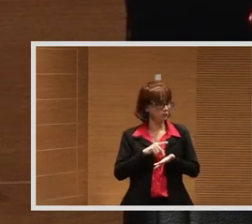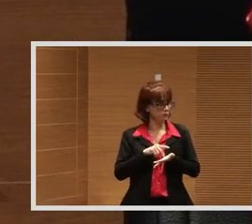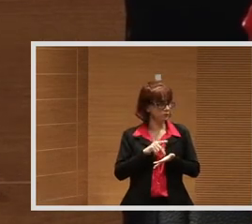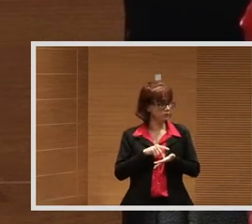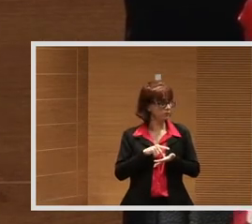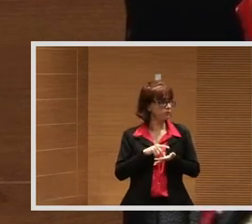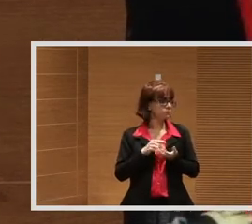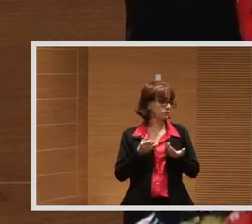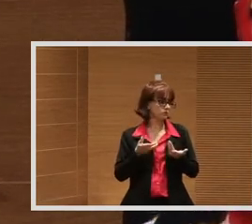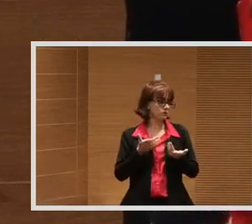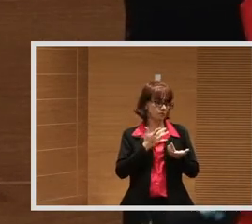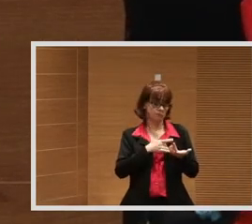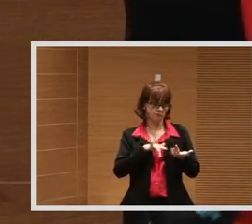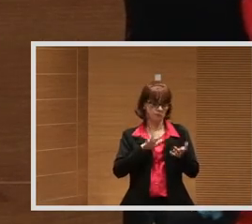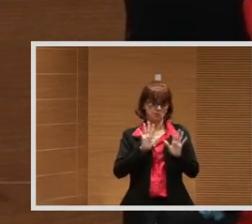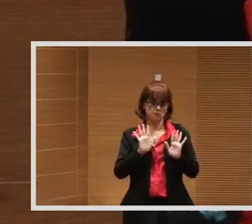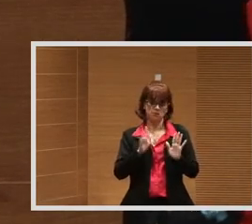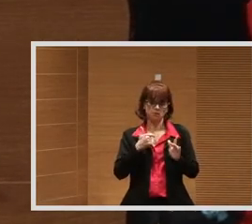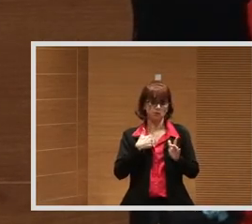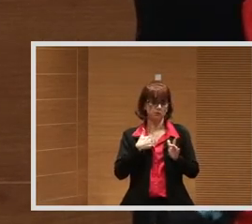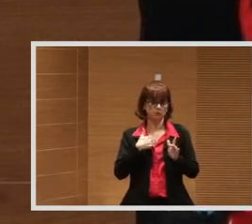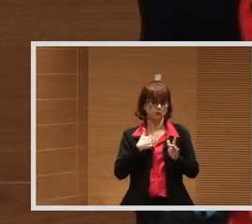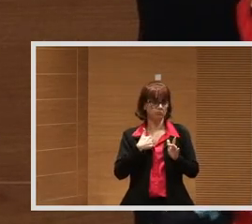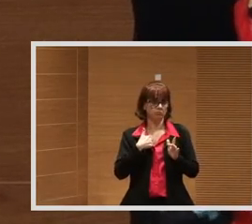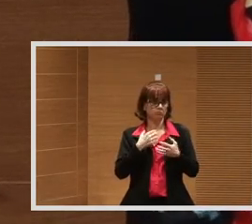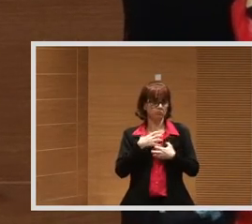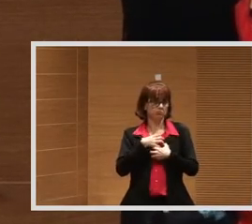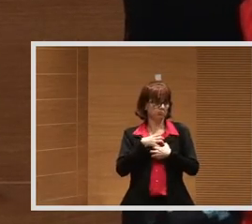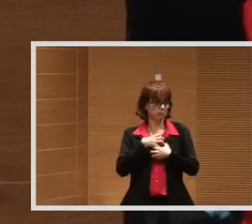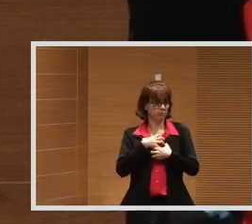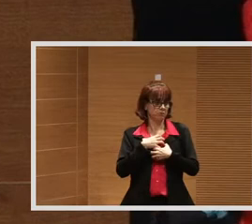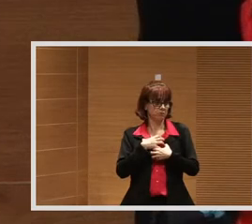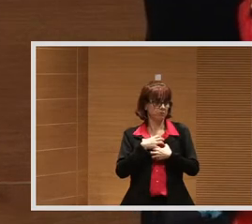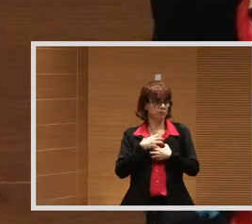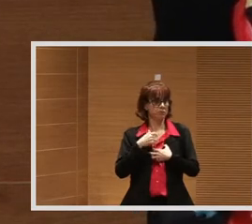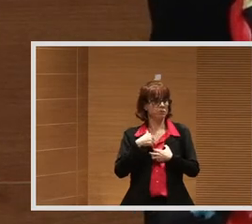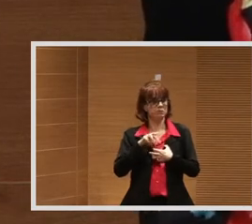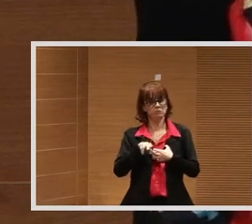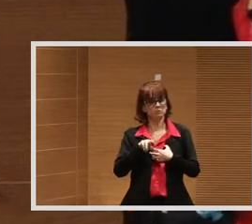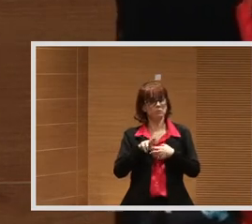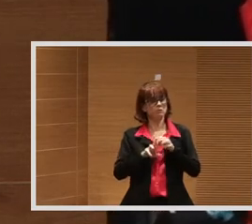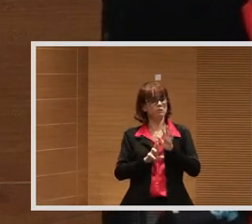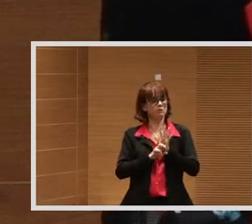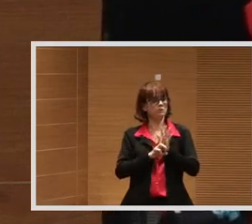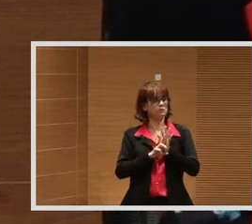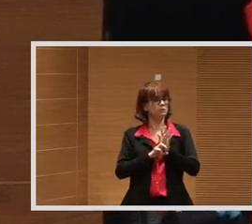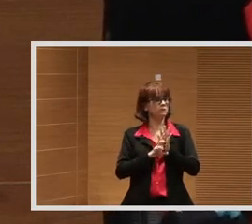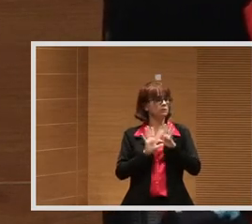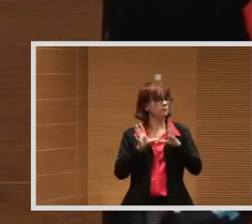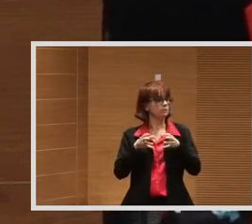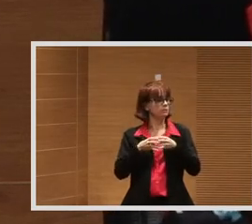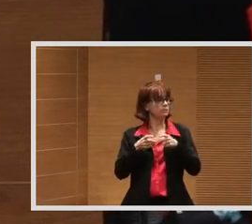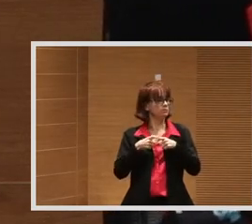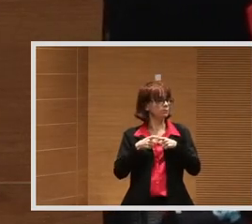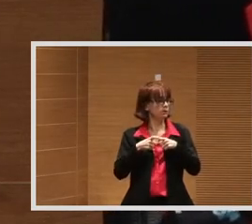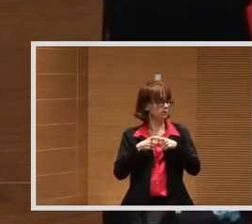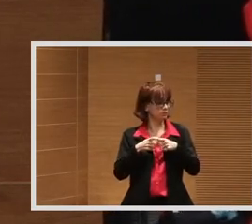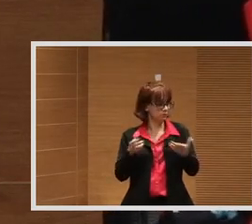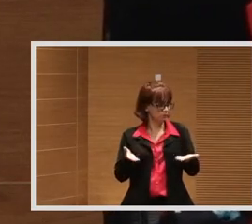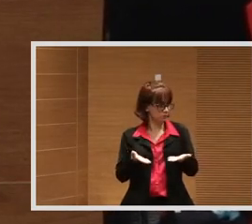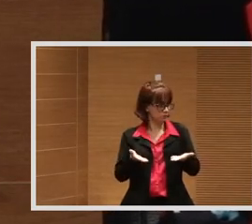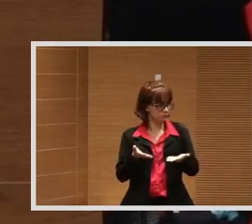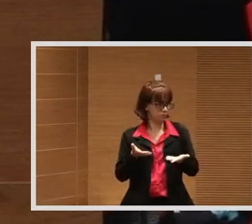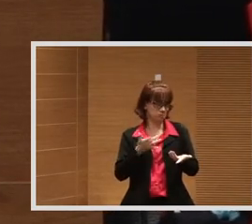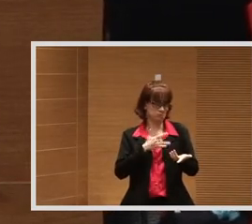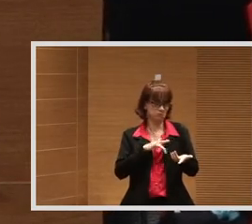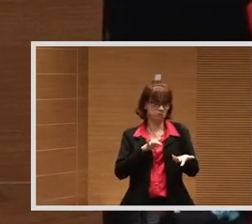é uma pena, mas eu não me sinto e não sou representada pelas entidades médicas atuais no Brasil. É uma